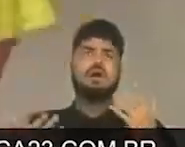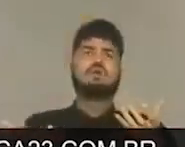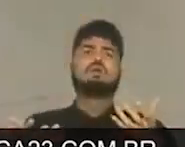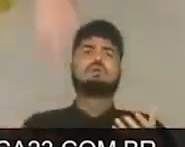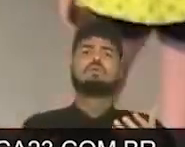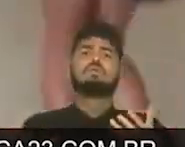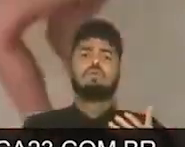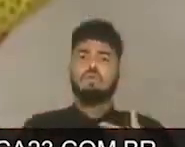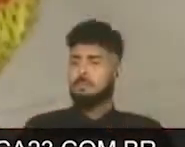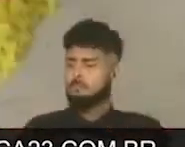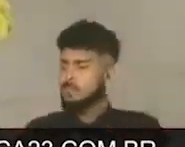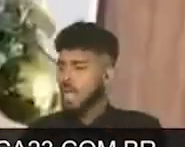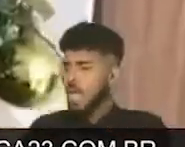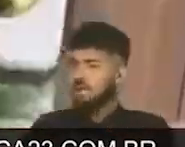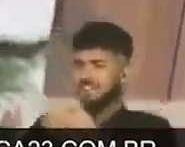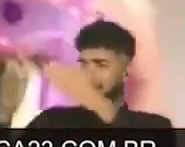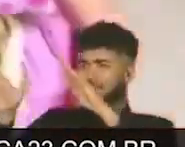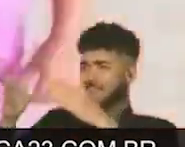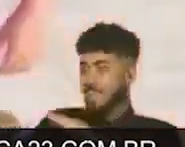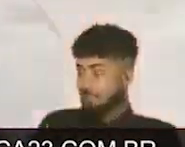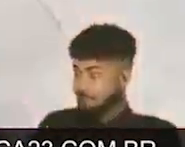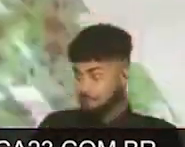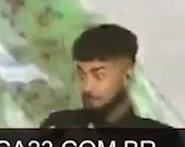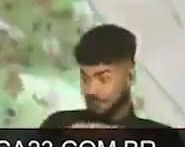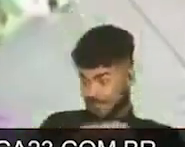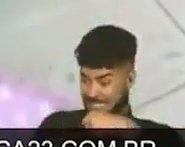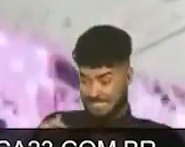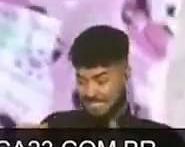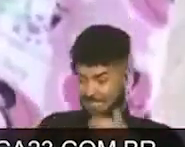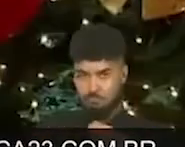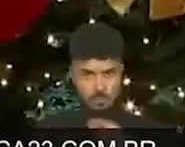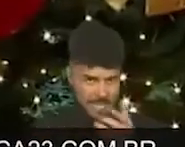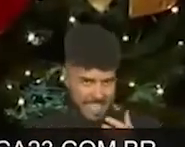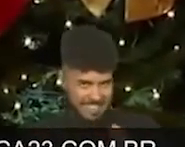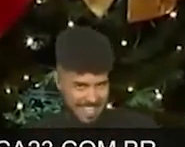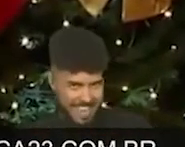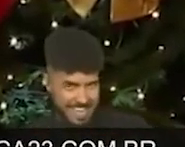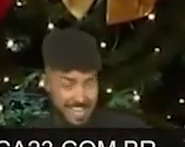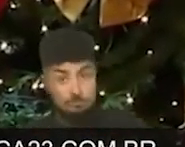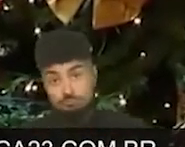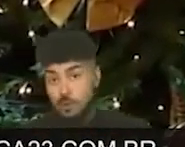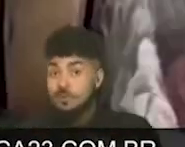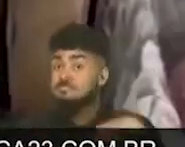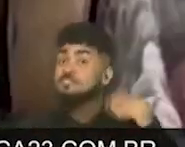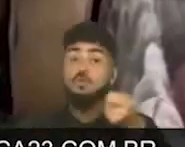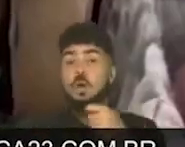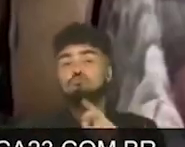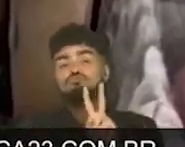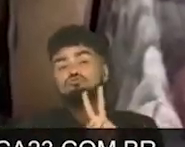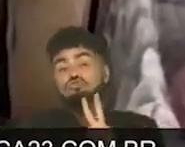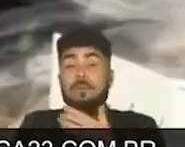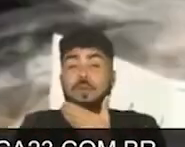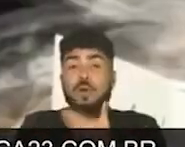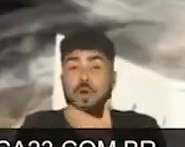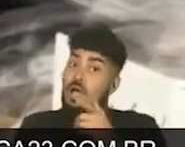buscar o seu na árvore de Natal. E para quem quiser fazer a alegria dos pequenos e se tornar Papai Noel por um dia, os Correios